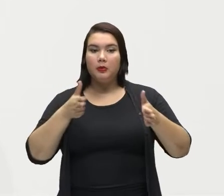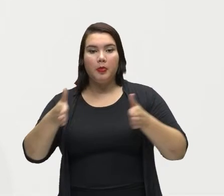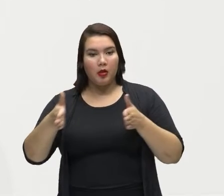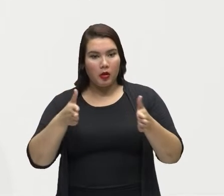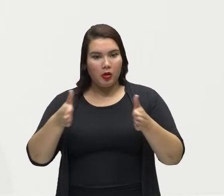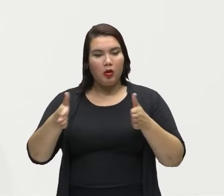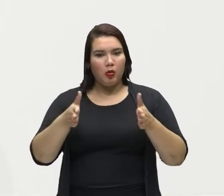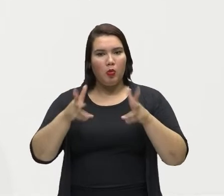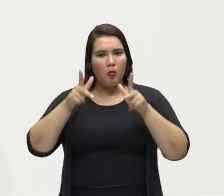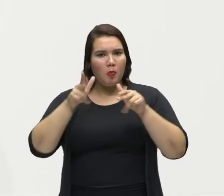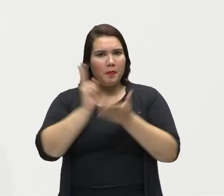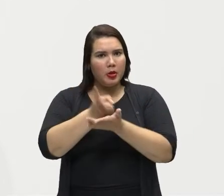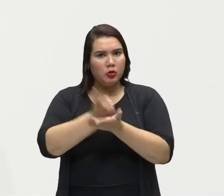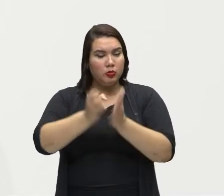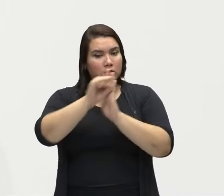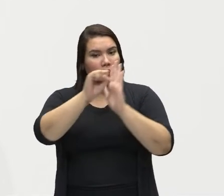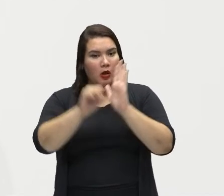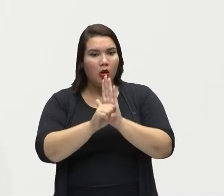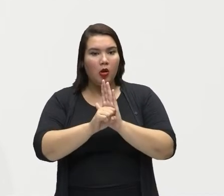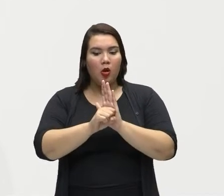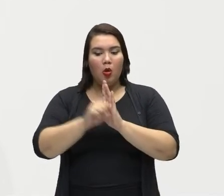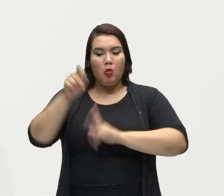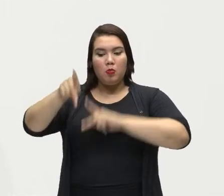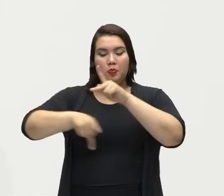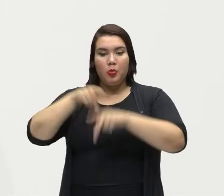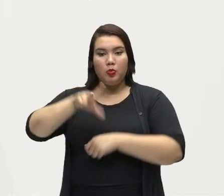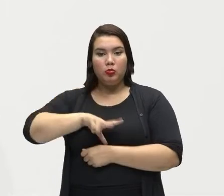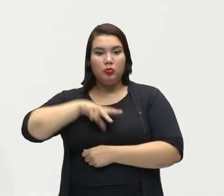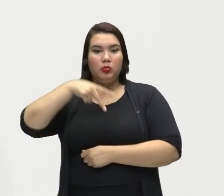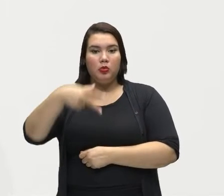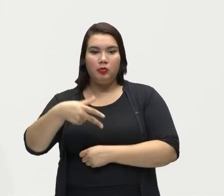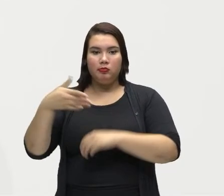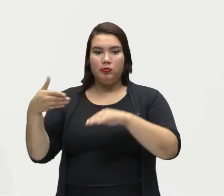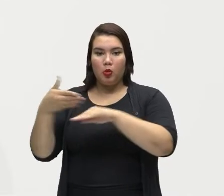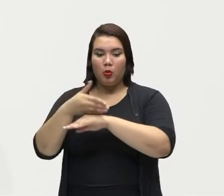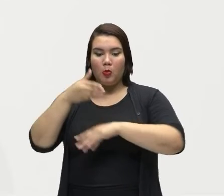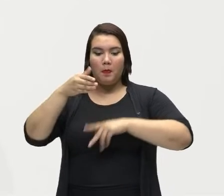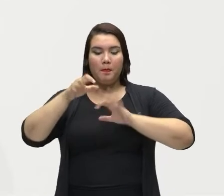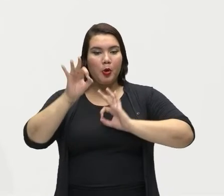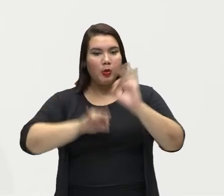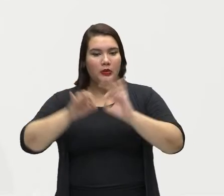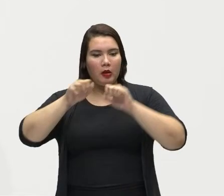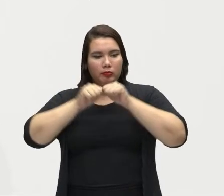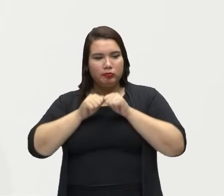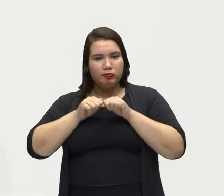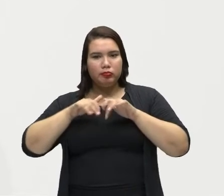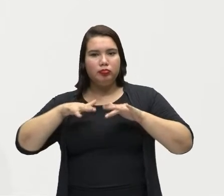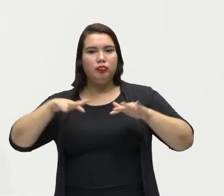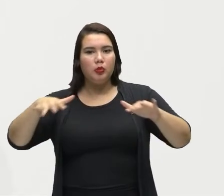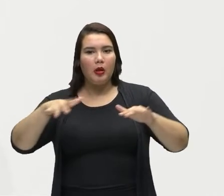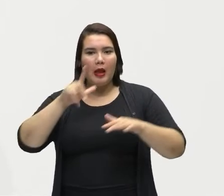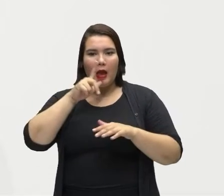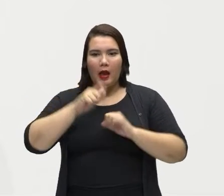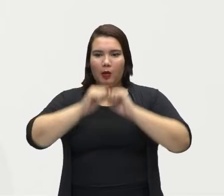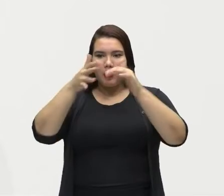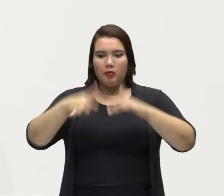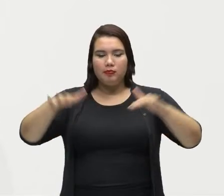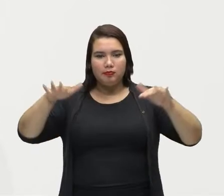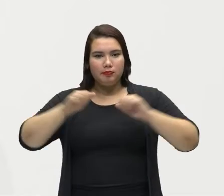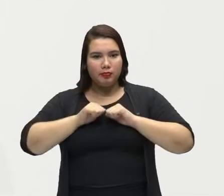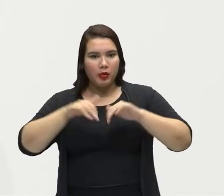neste mesmo século, que os portugueses, em pleno processo de expansão marítima, conheceram já